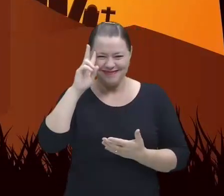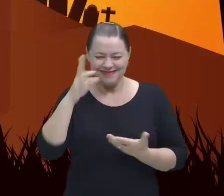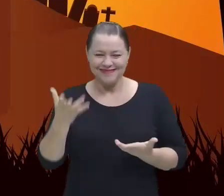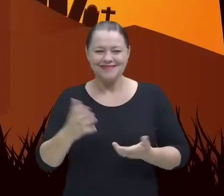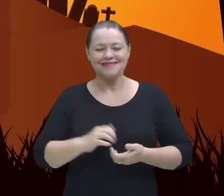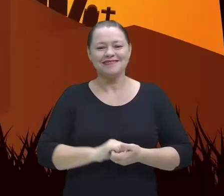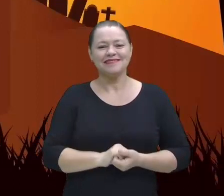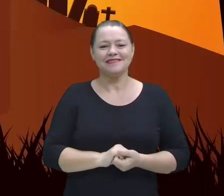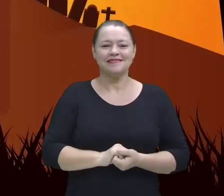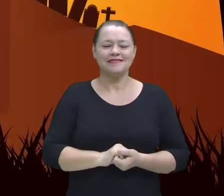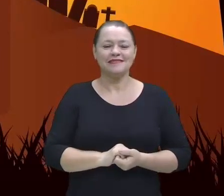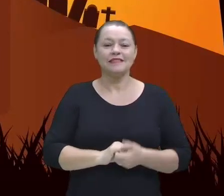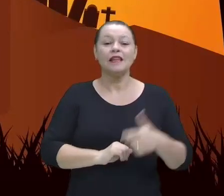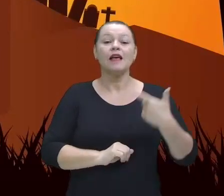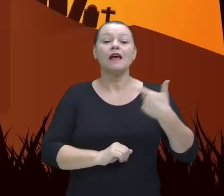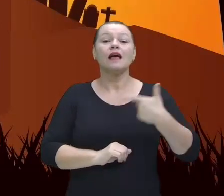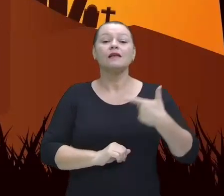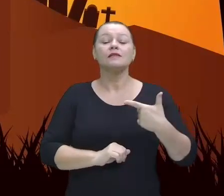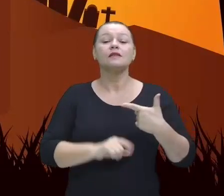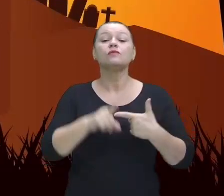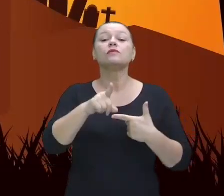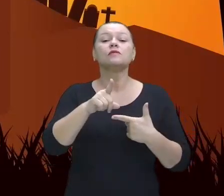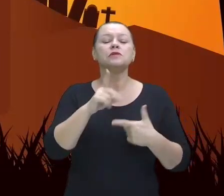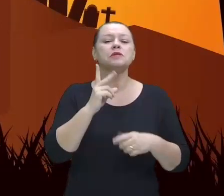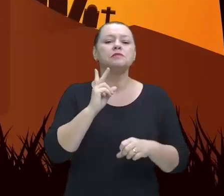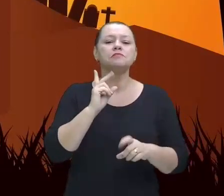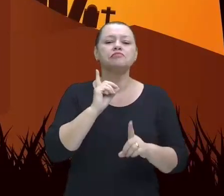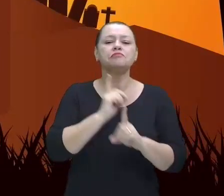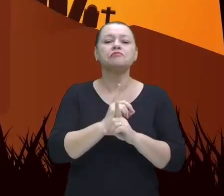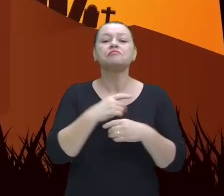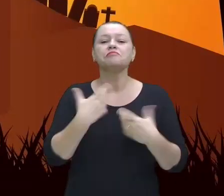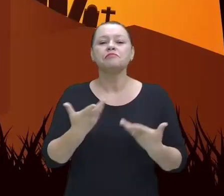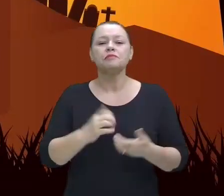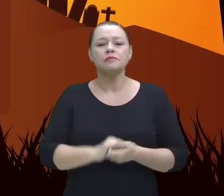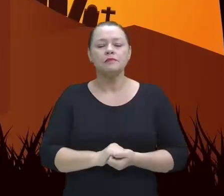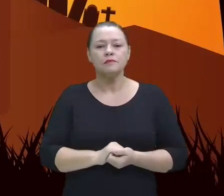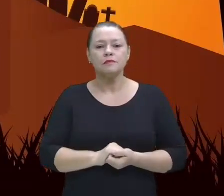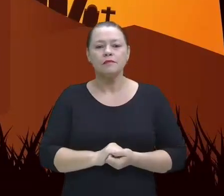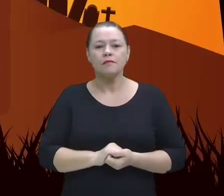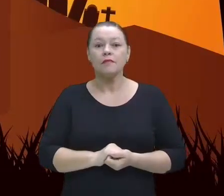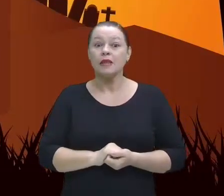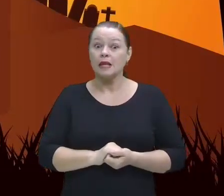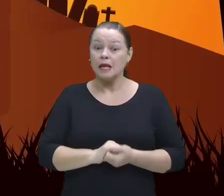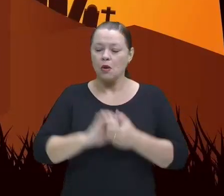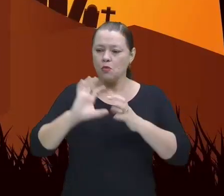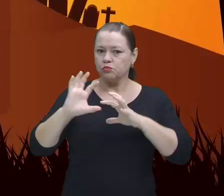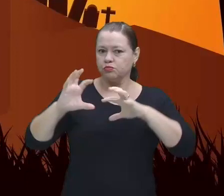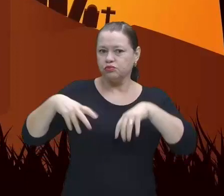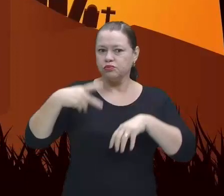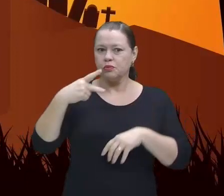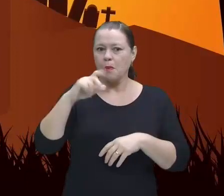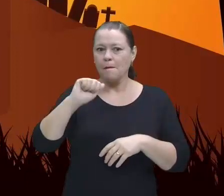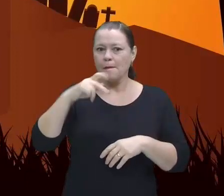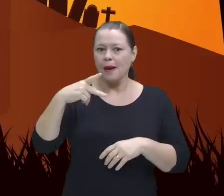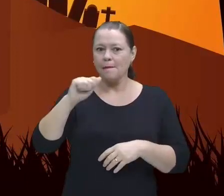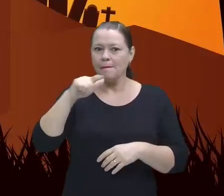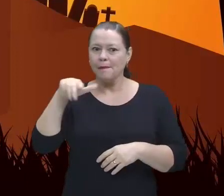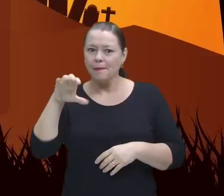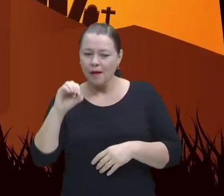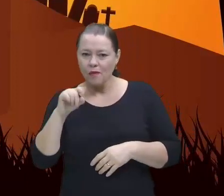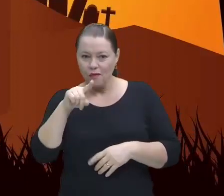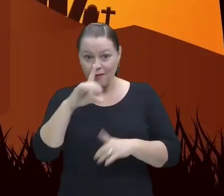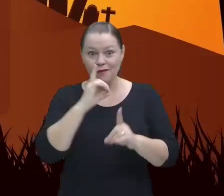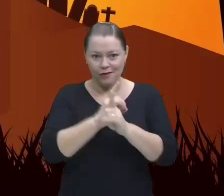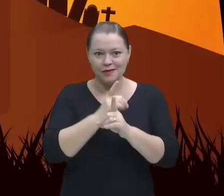para a segunda palavra? O que que você achou? Eu encontrei, ó, bicho papão. Você